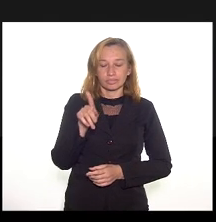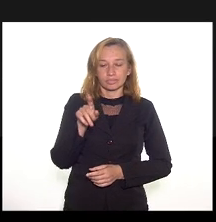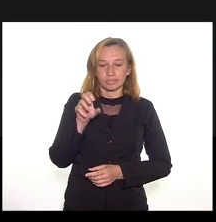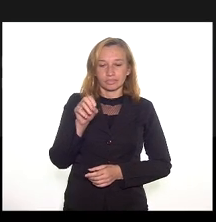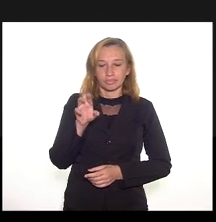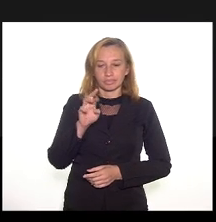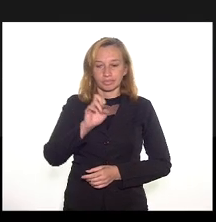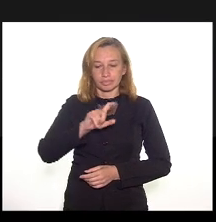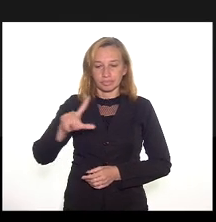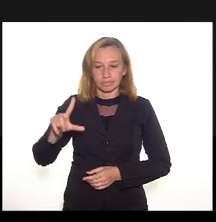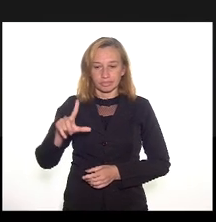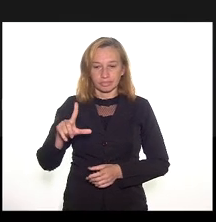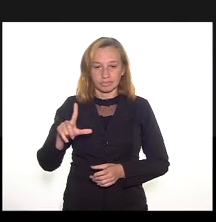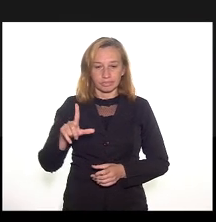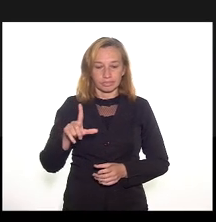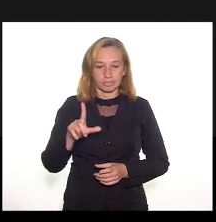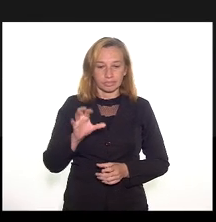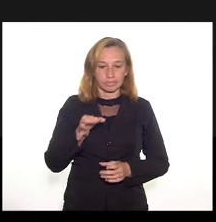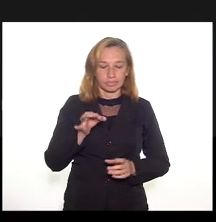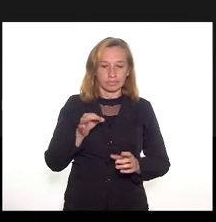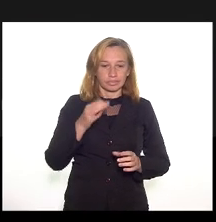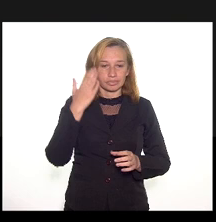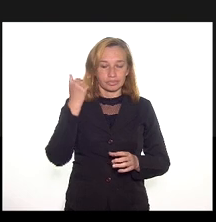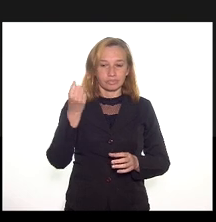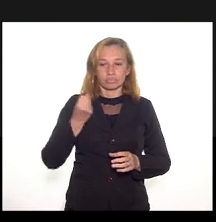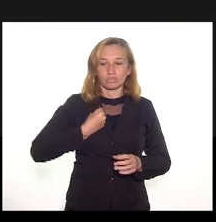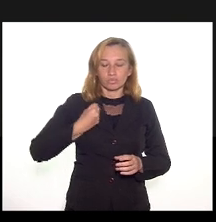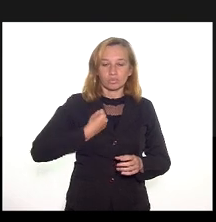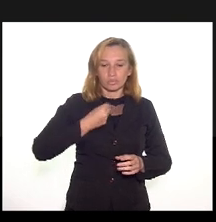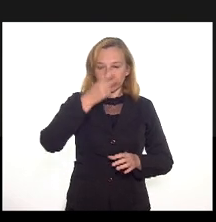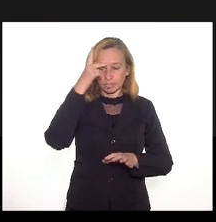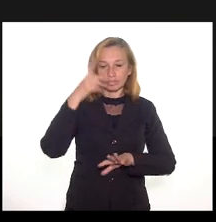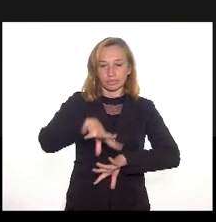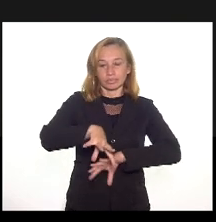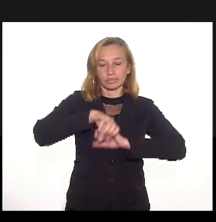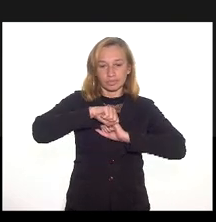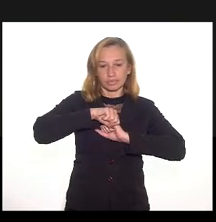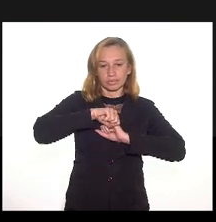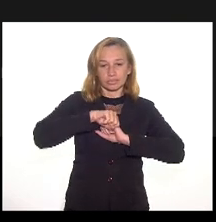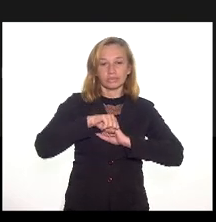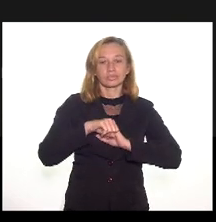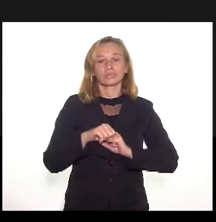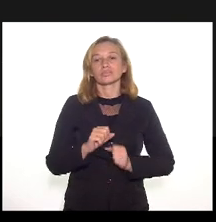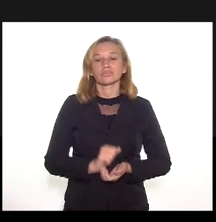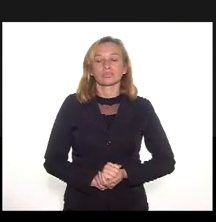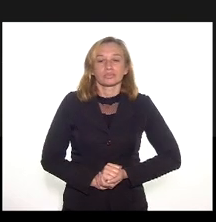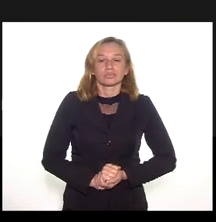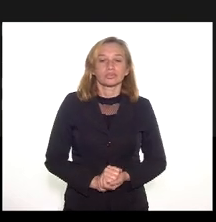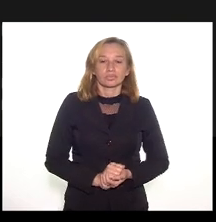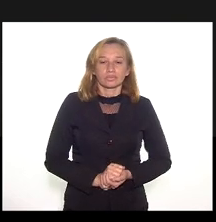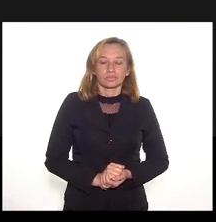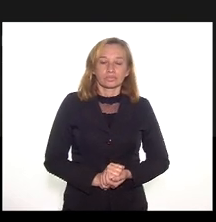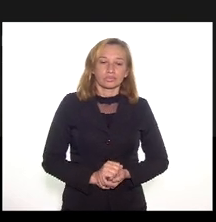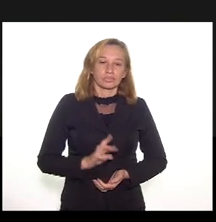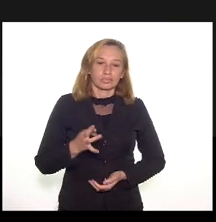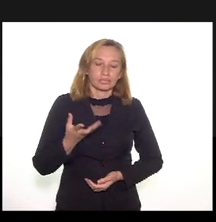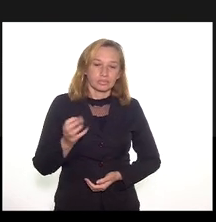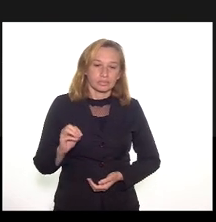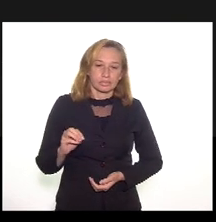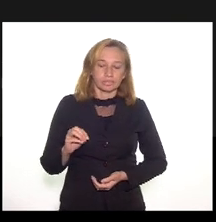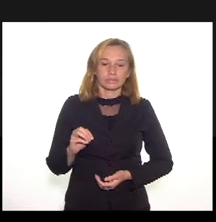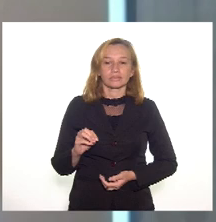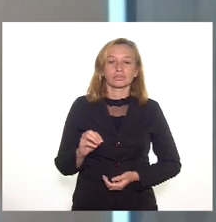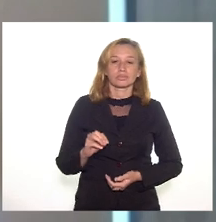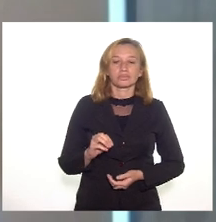para saber o número de infectados tanto terceirizados como estatutários. mas